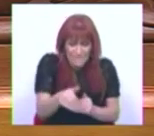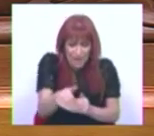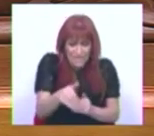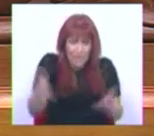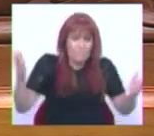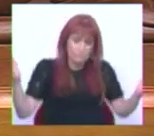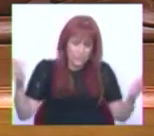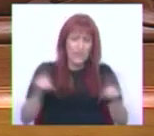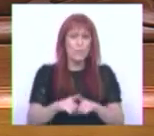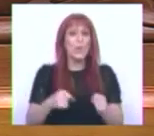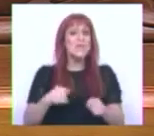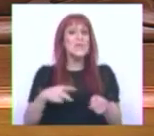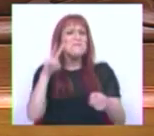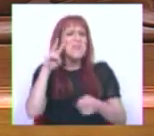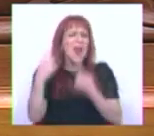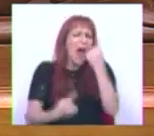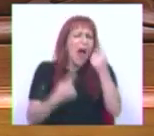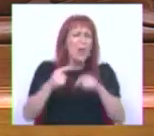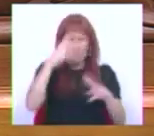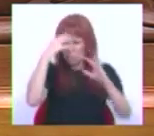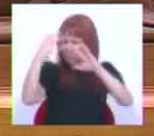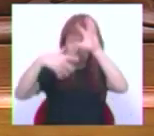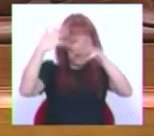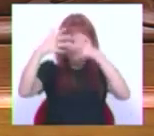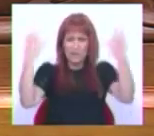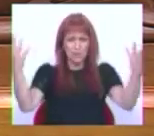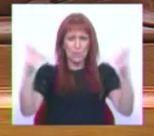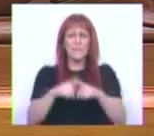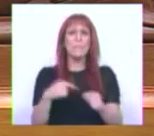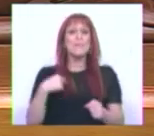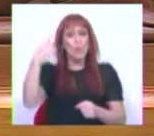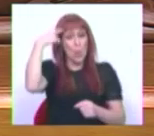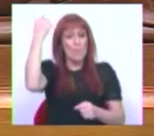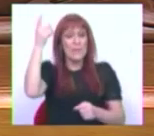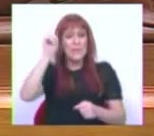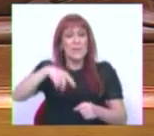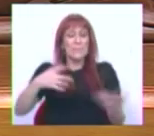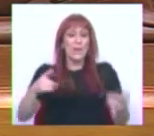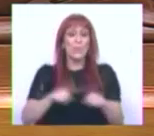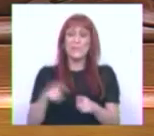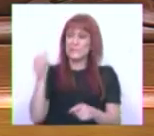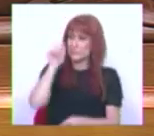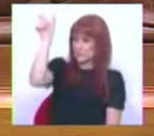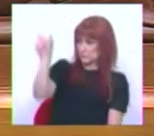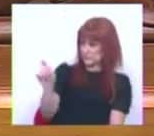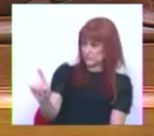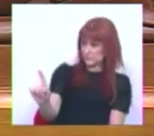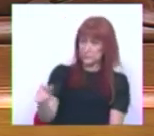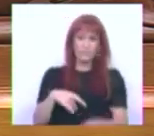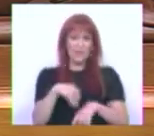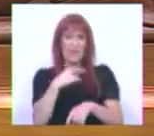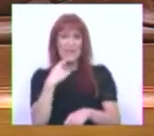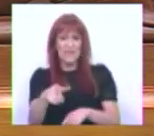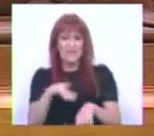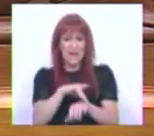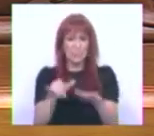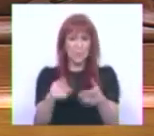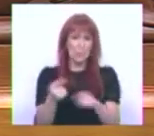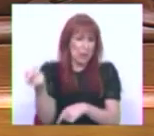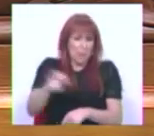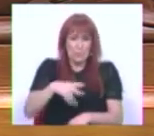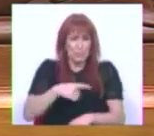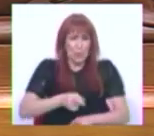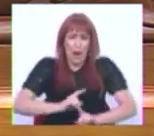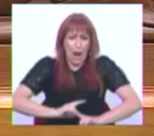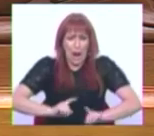isso, deve haver ali alguma baralhação. Mas também compreendemos, vindo de quem dizia que a pandemia não chegava a Portugal.